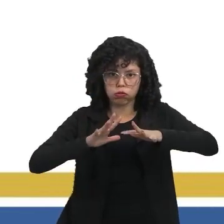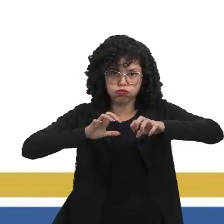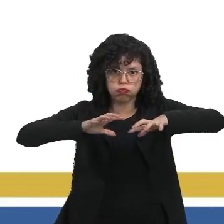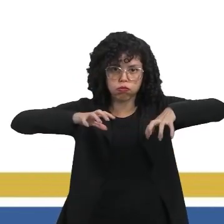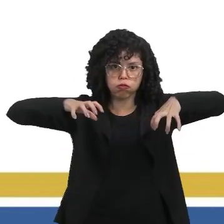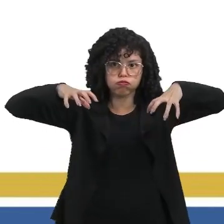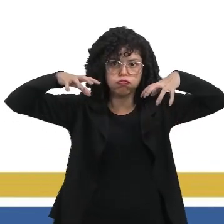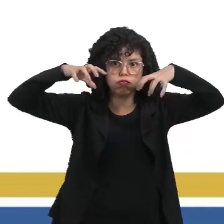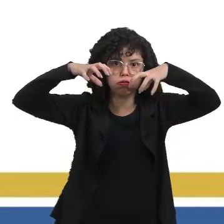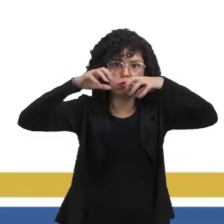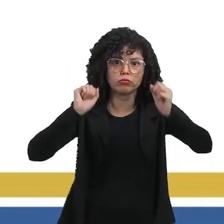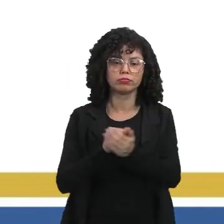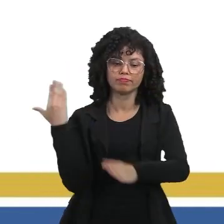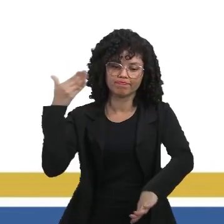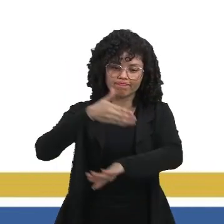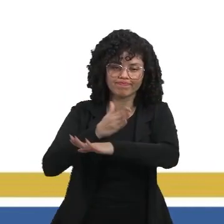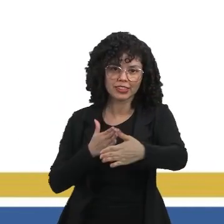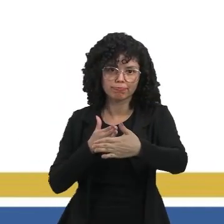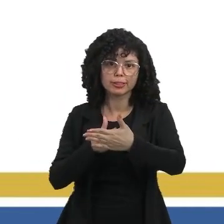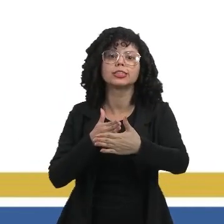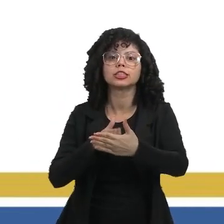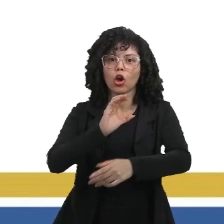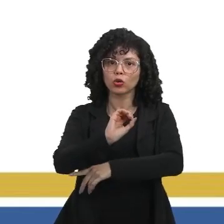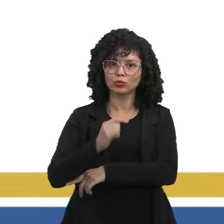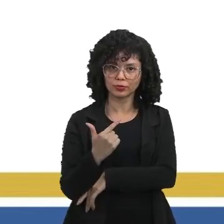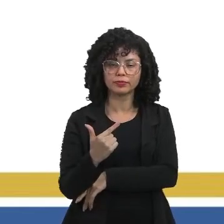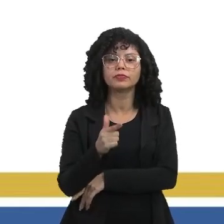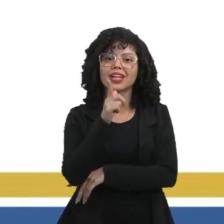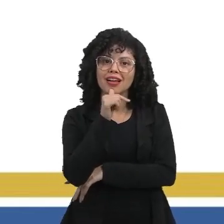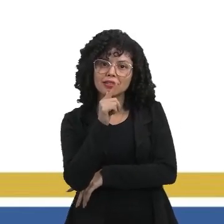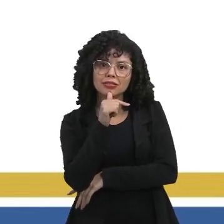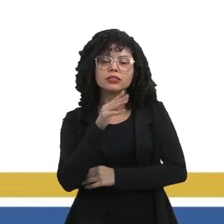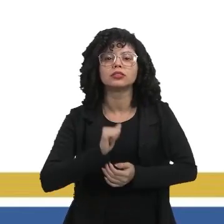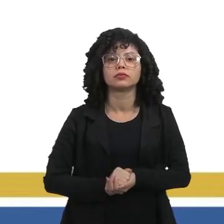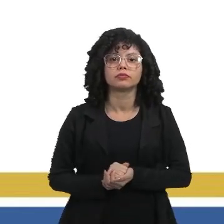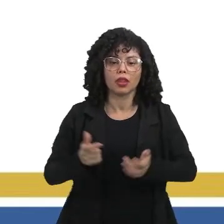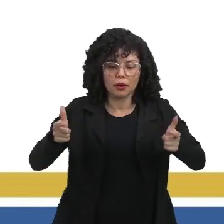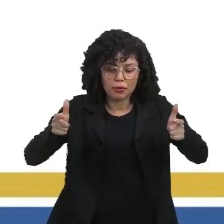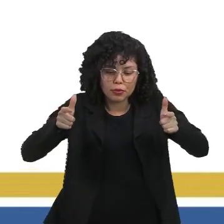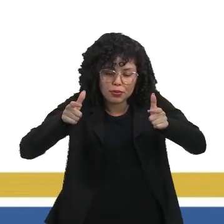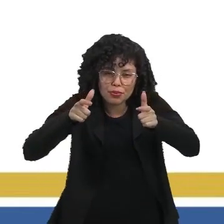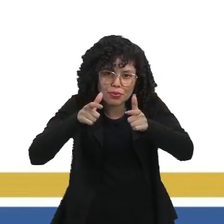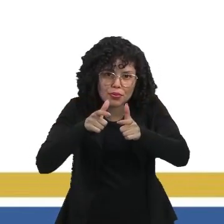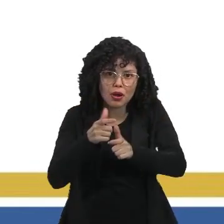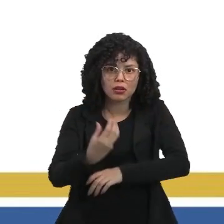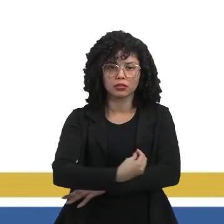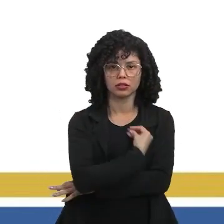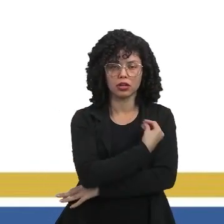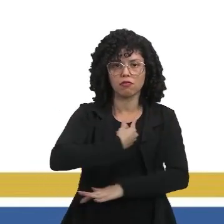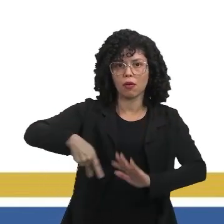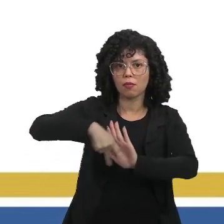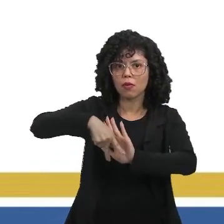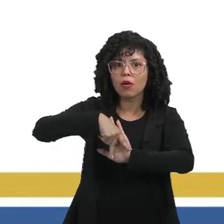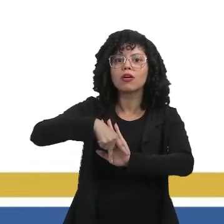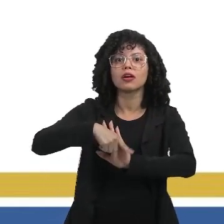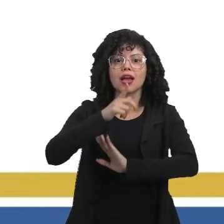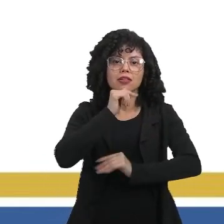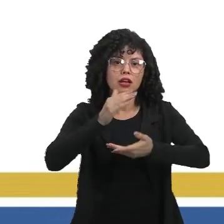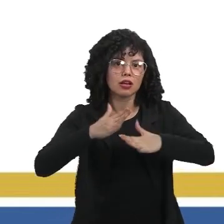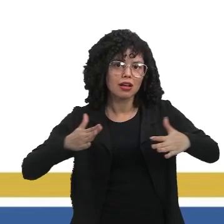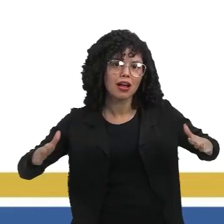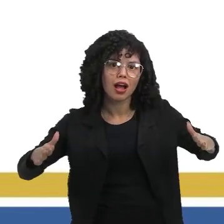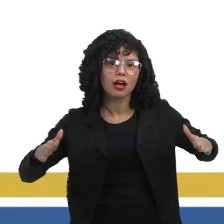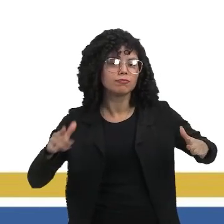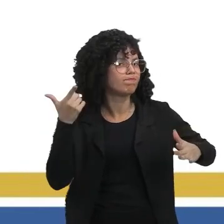que impede a entrada de oxigênio na água os microorganismos que vivem nessas águas não